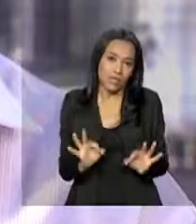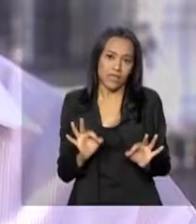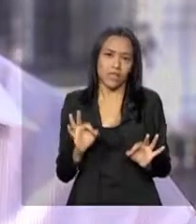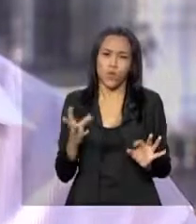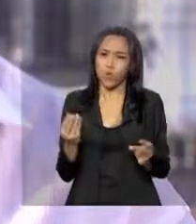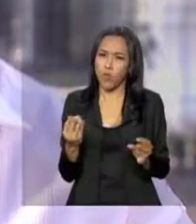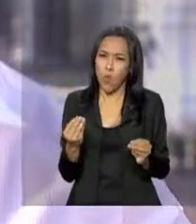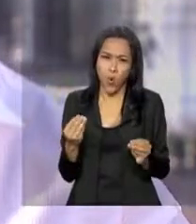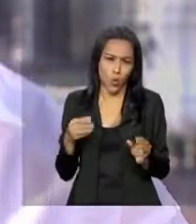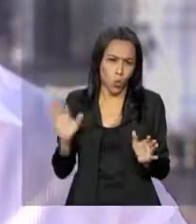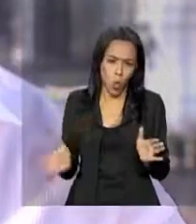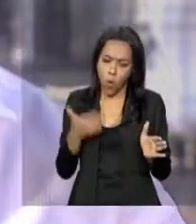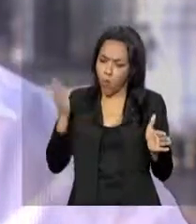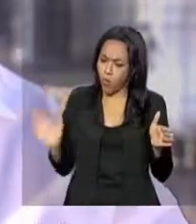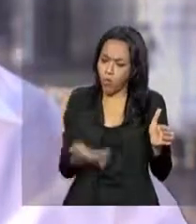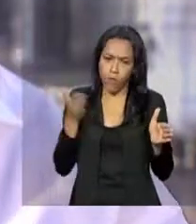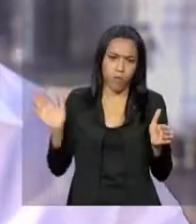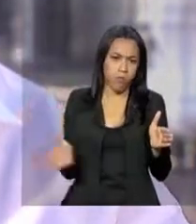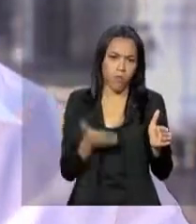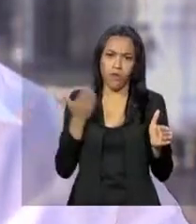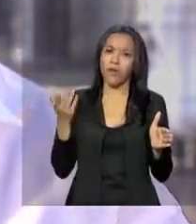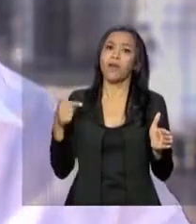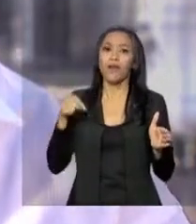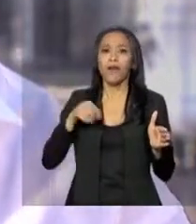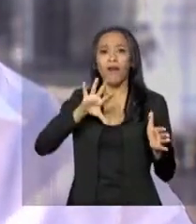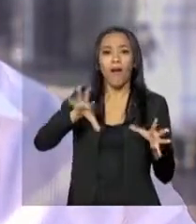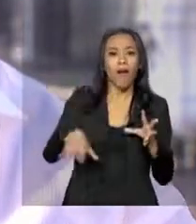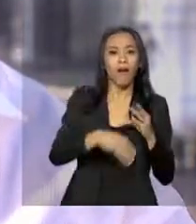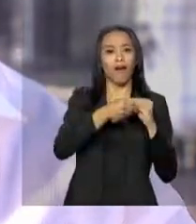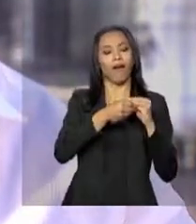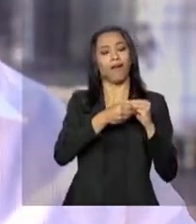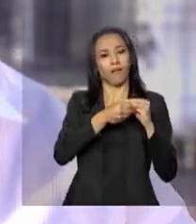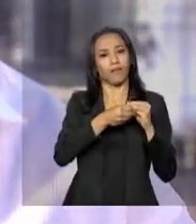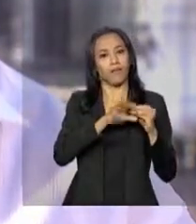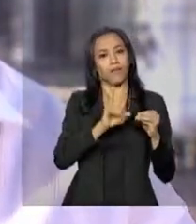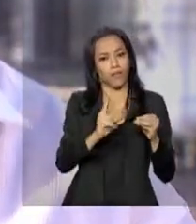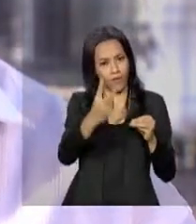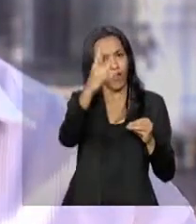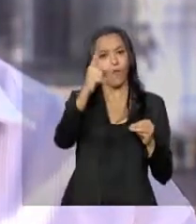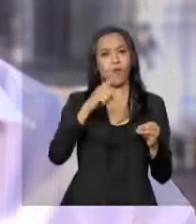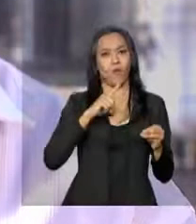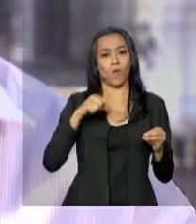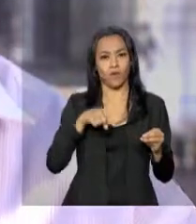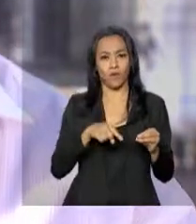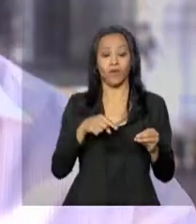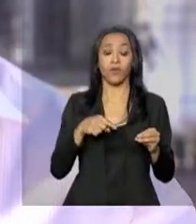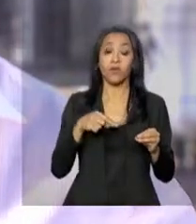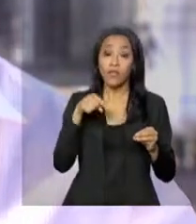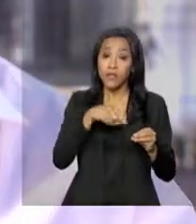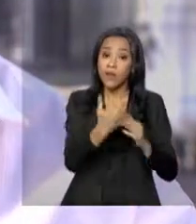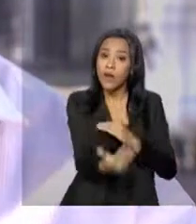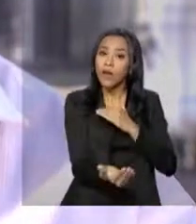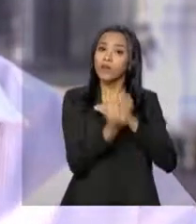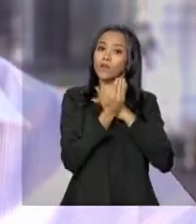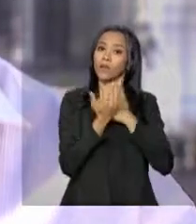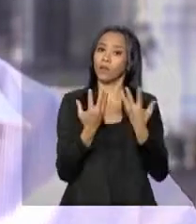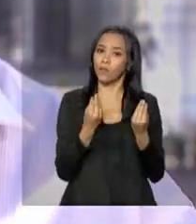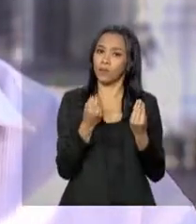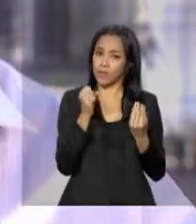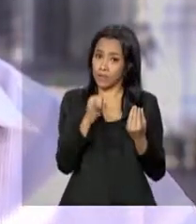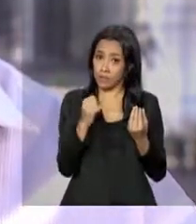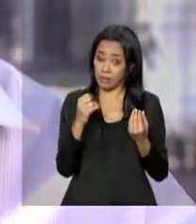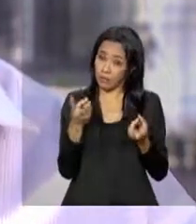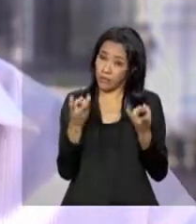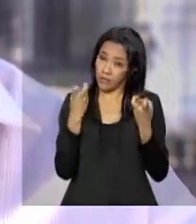produção muito maior e com isso agregando valor. Isso contribuiu muito, se nós verificarmos